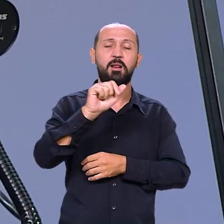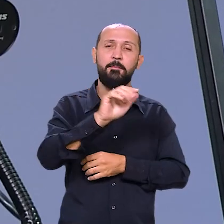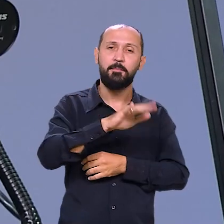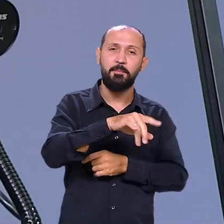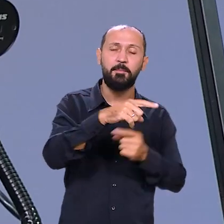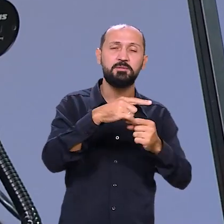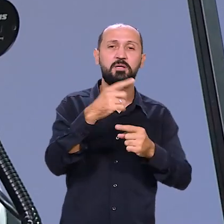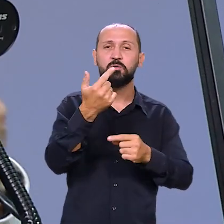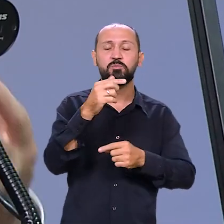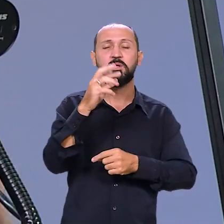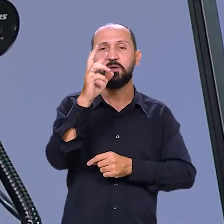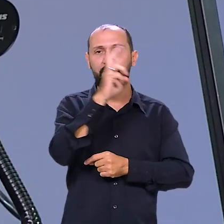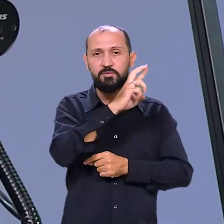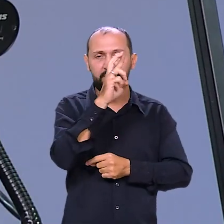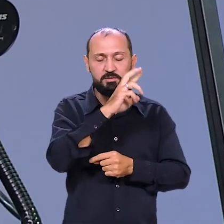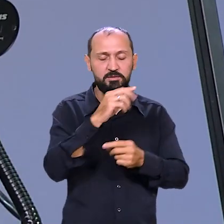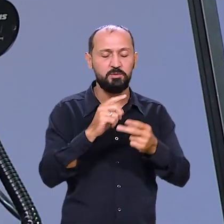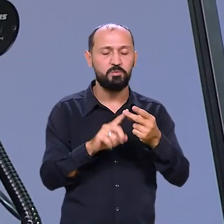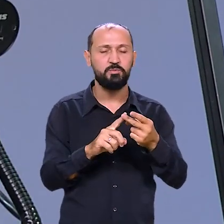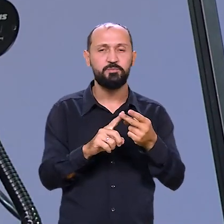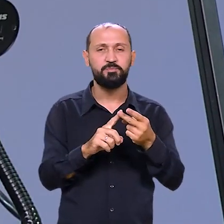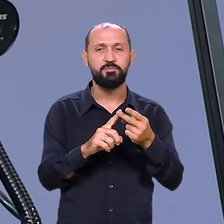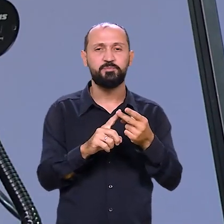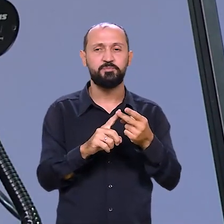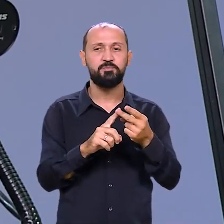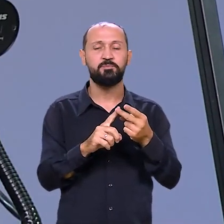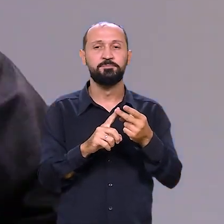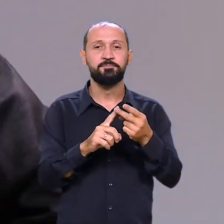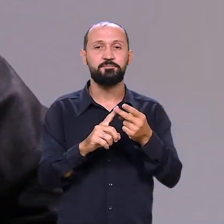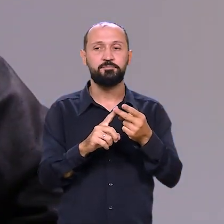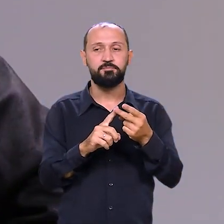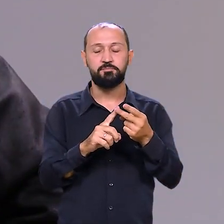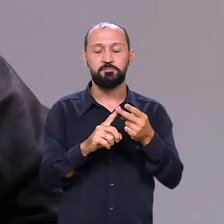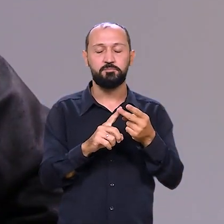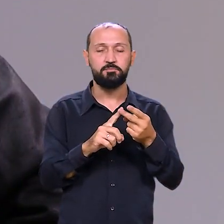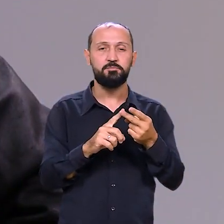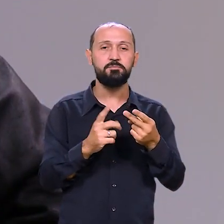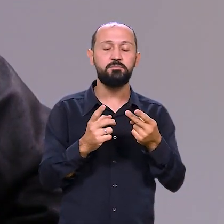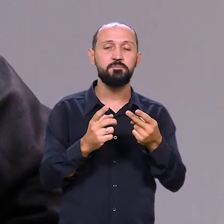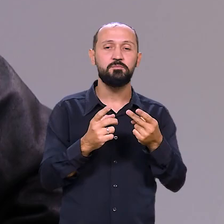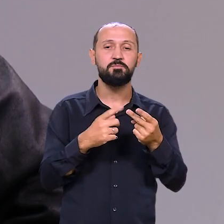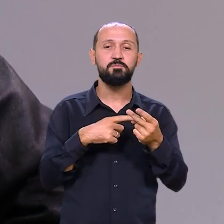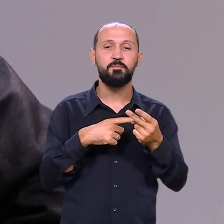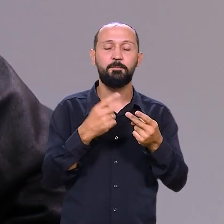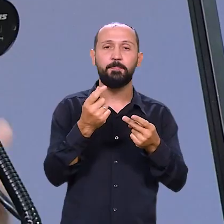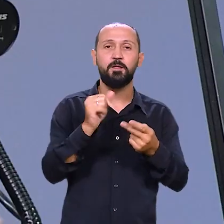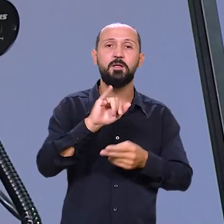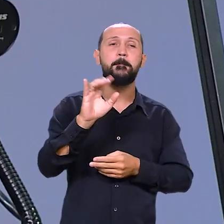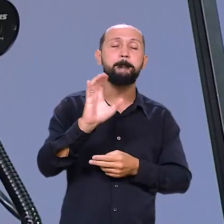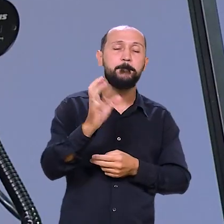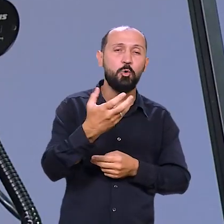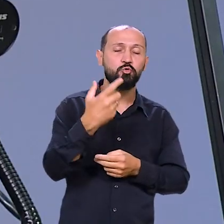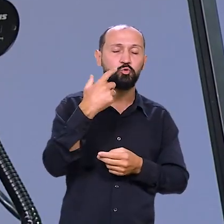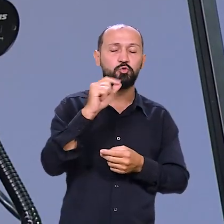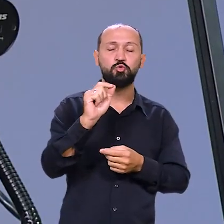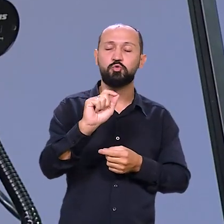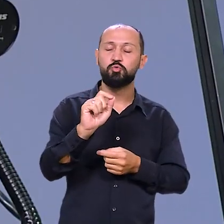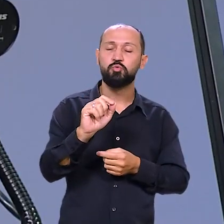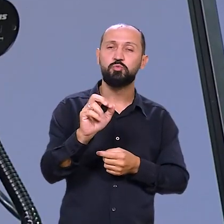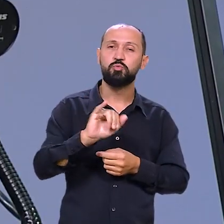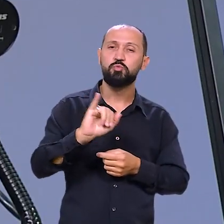ela não tem uma fiscalização adequada, ela não teve a cobrança de